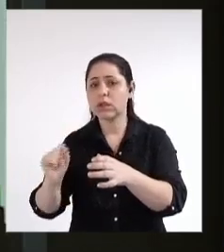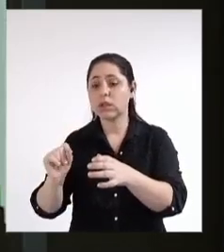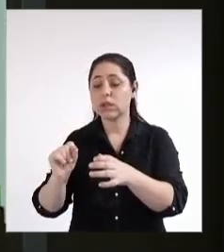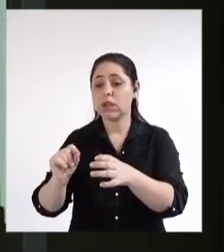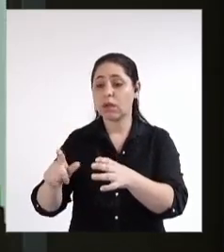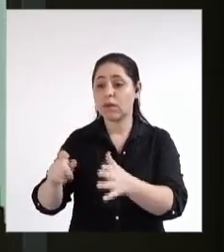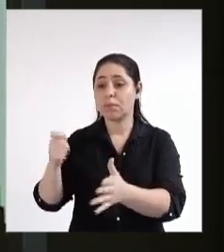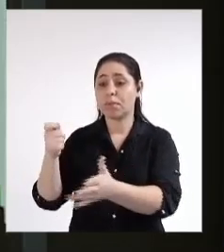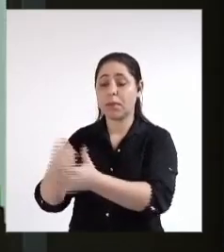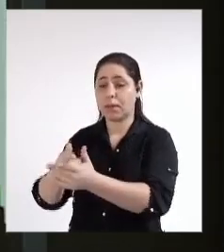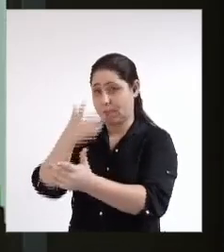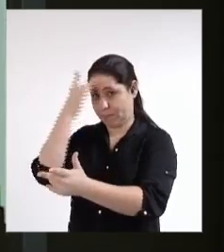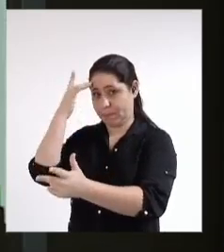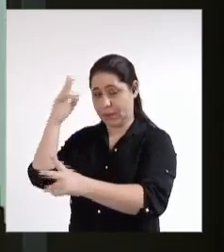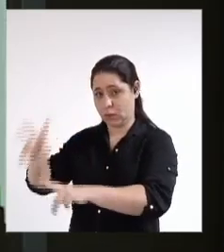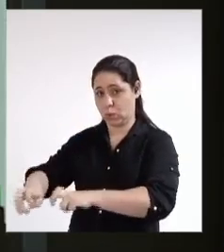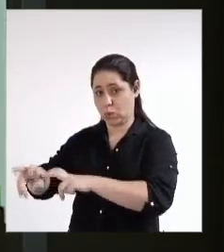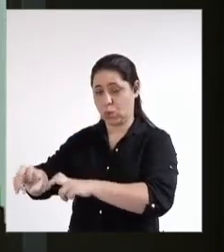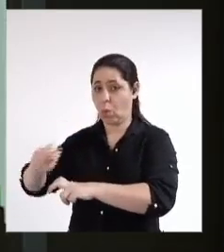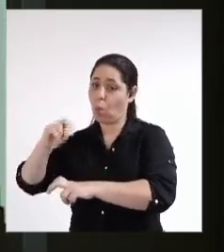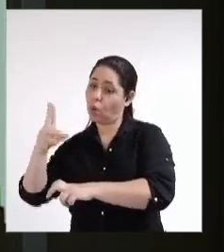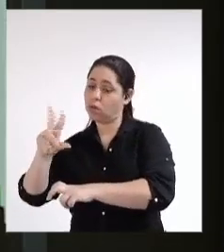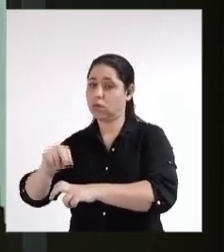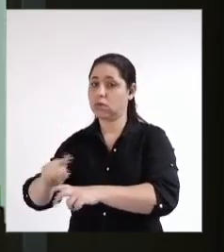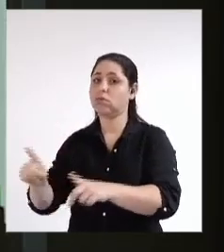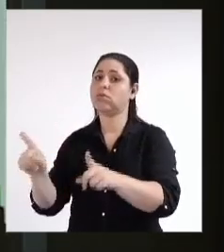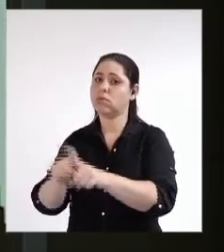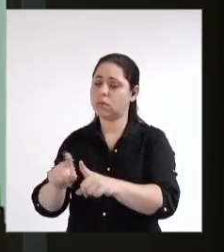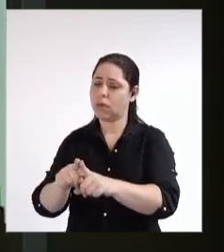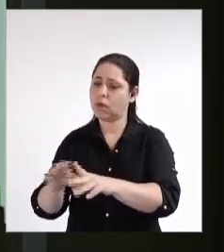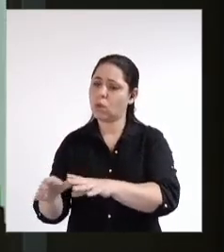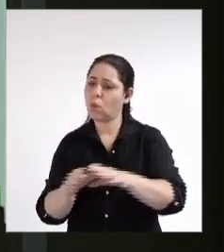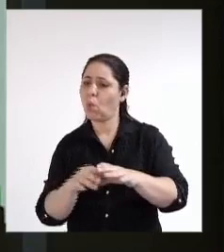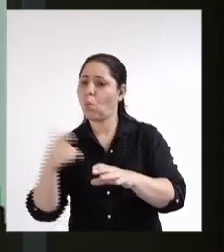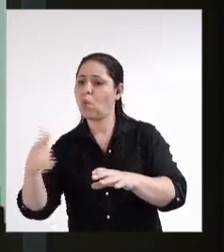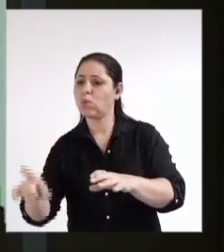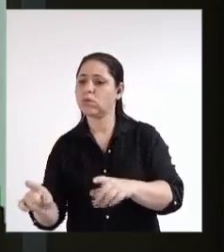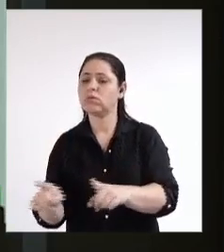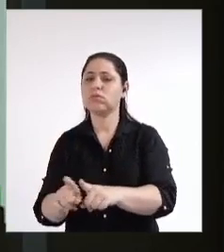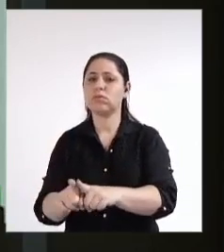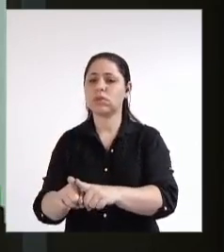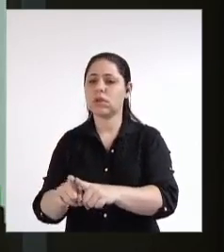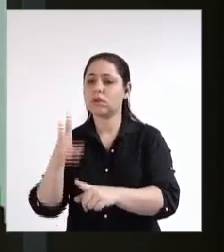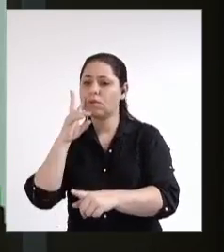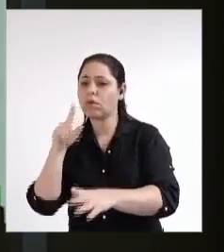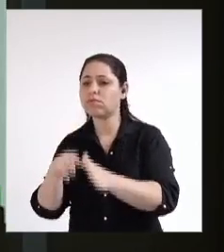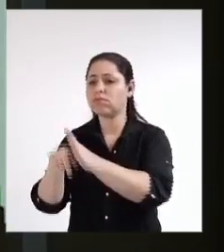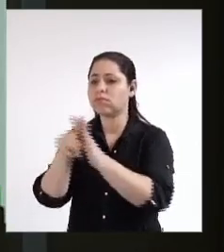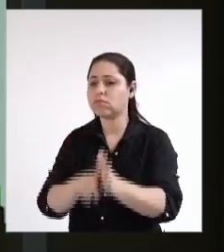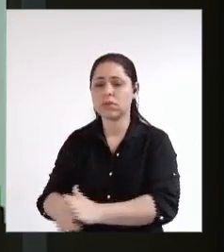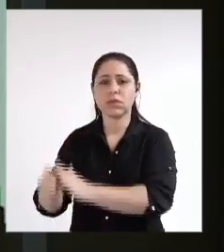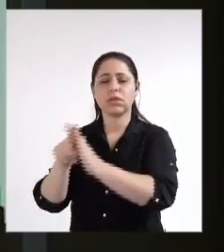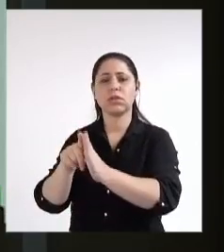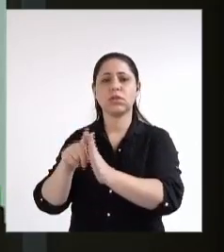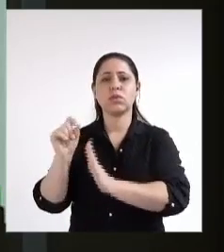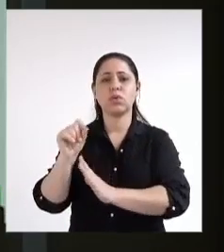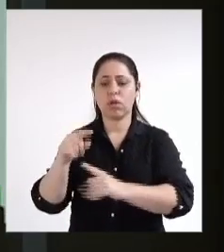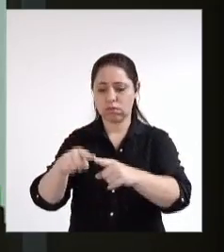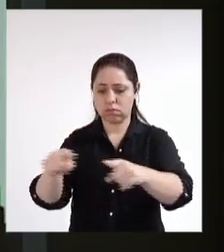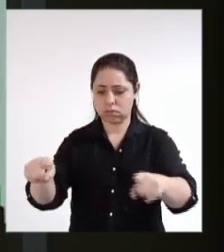de indenizar ou não plano de manejo também está em revisão ao mesmo tempo do parque estadual do prosa levando em consideração toda parte de